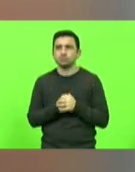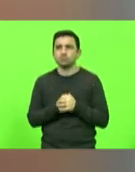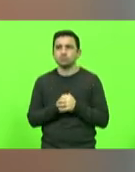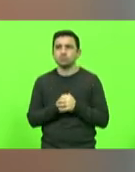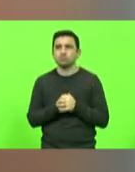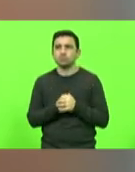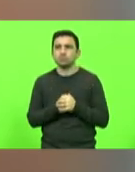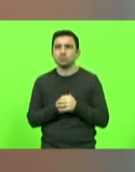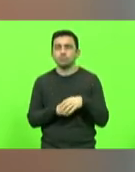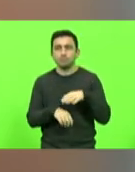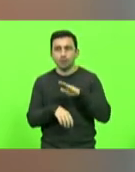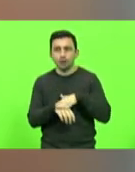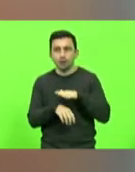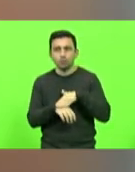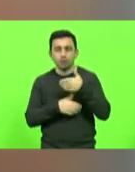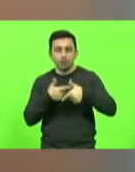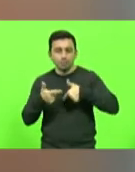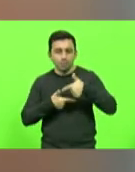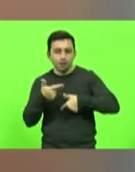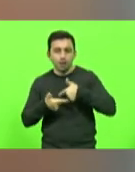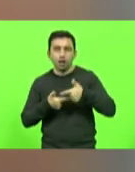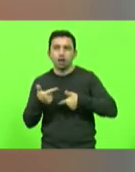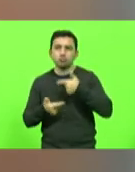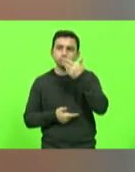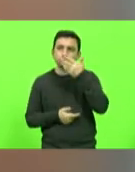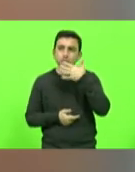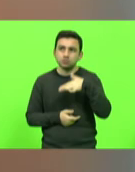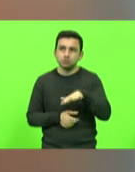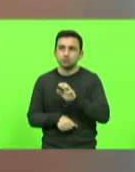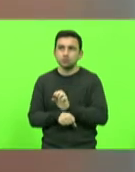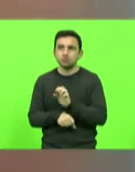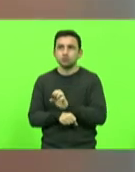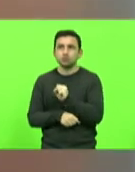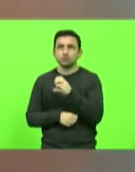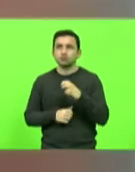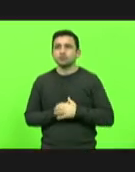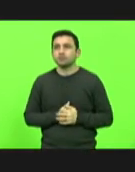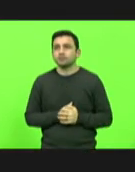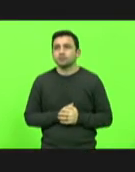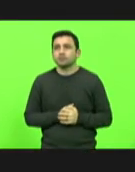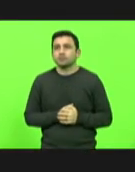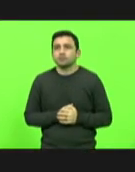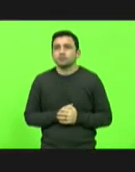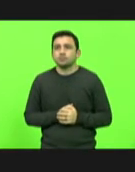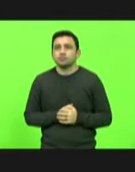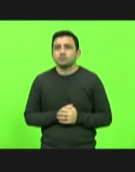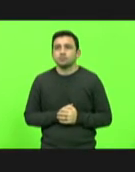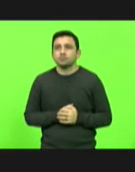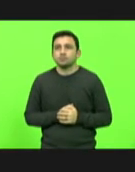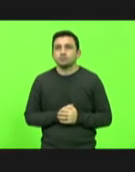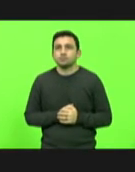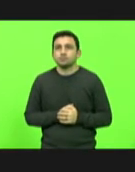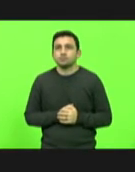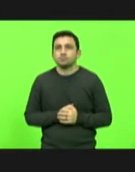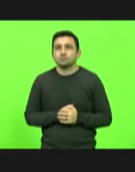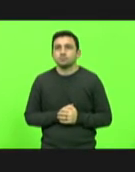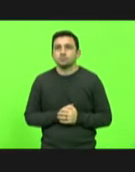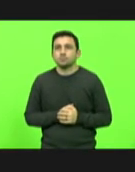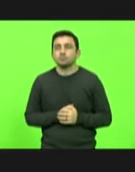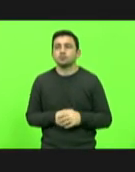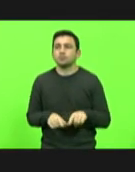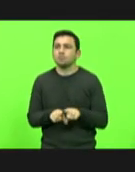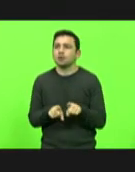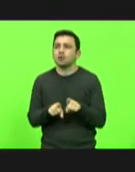do trabalho infantil do Estado. Onde é que estão as demais informações dos programas? Onde é que estão as demais informações dos programas que